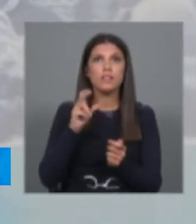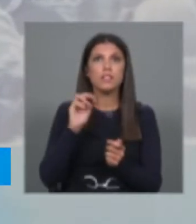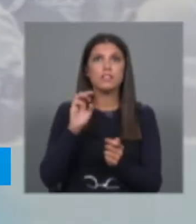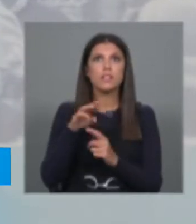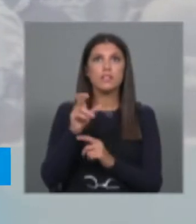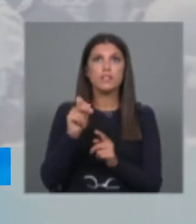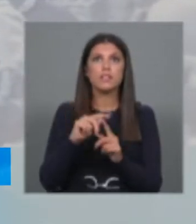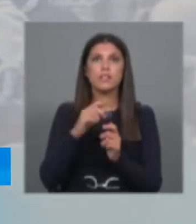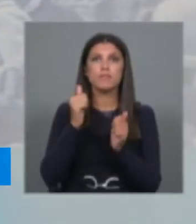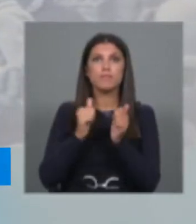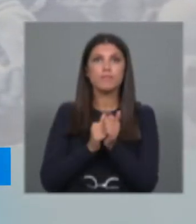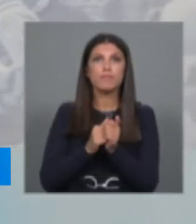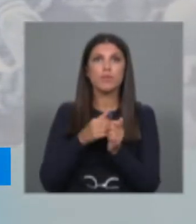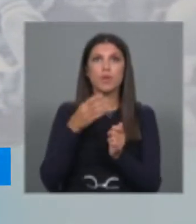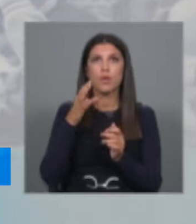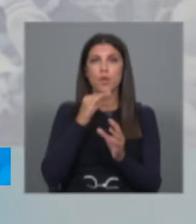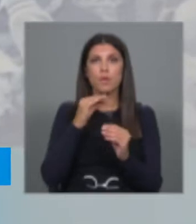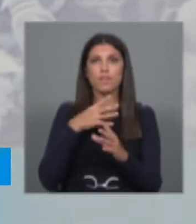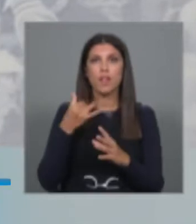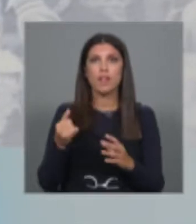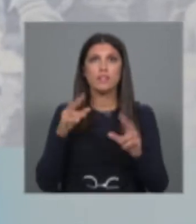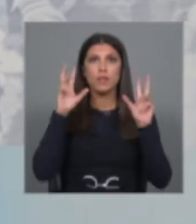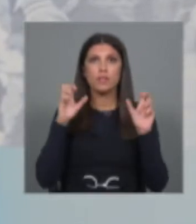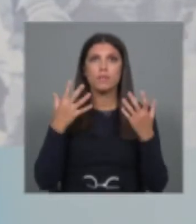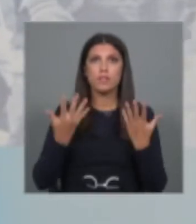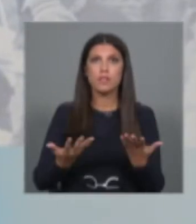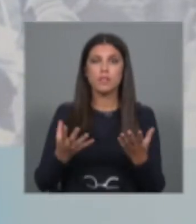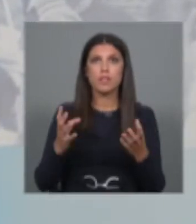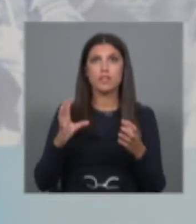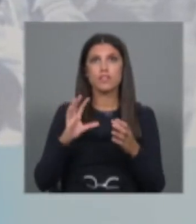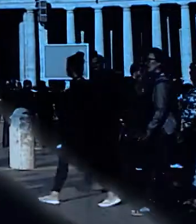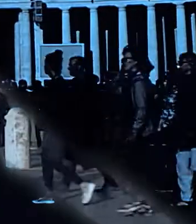já vamos conversar logo após os temas da atualidade religiosa.